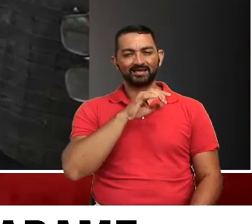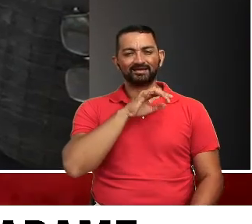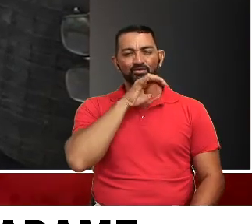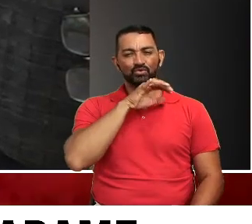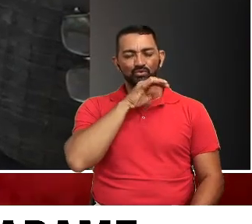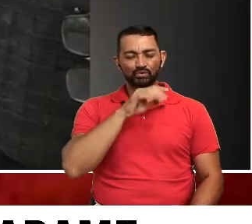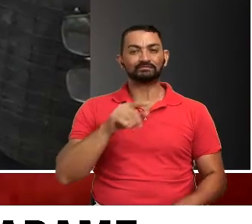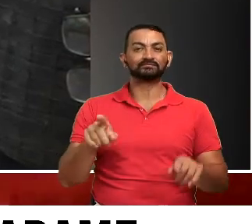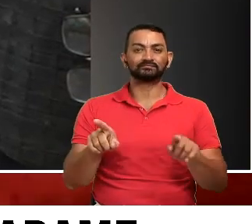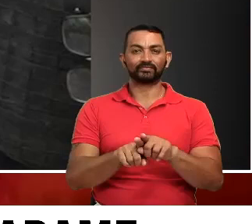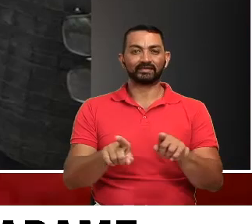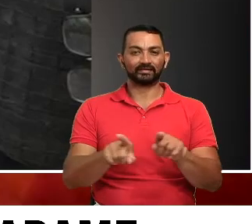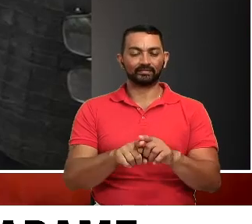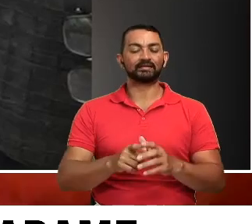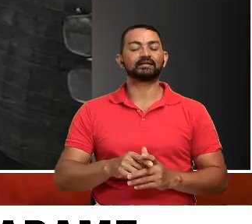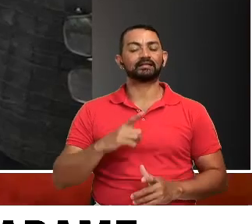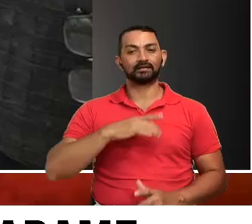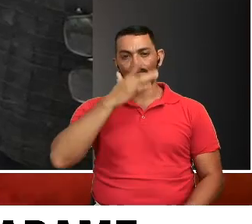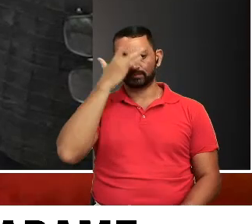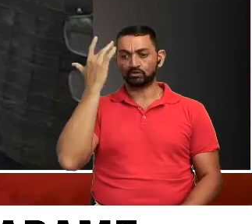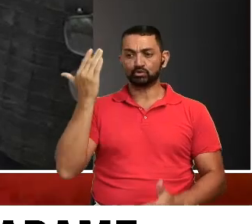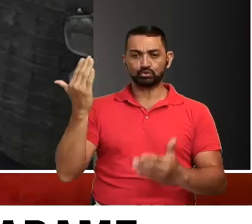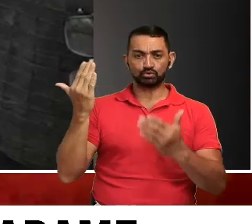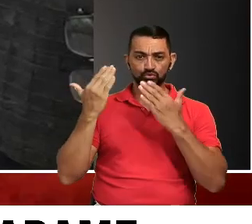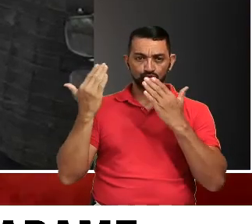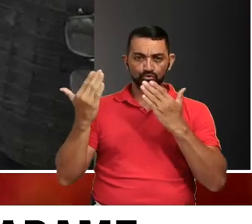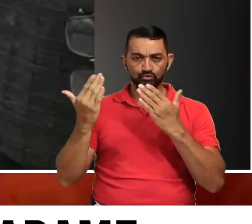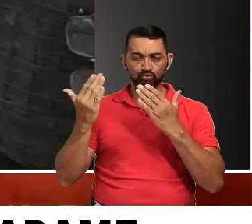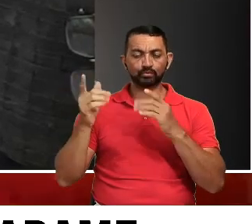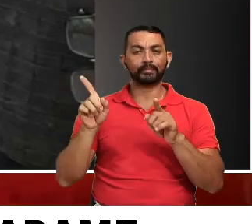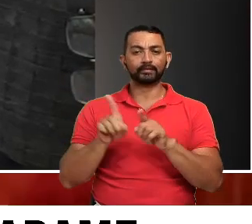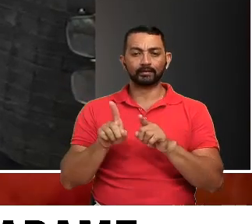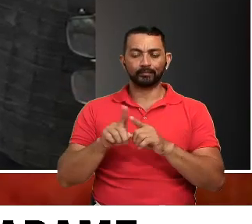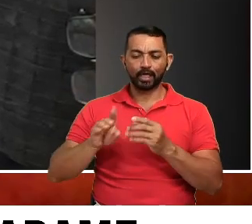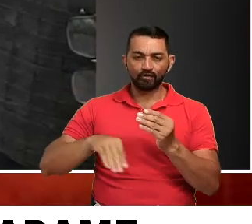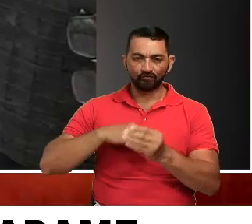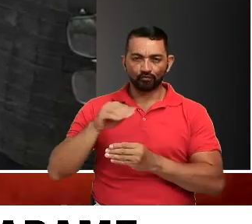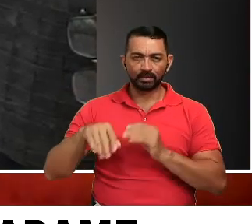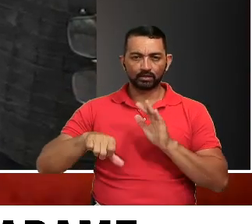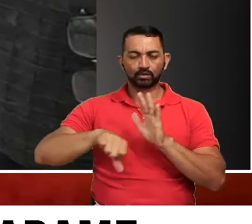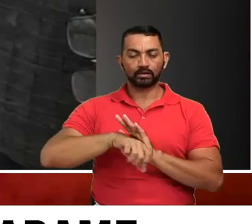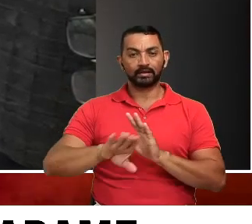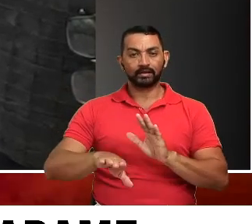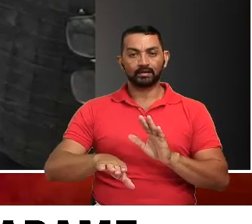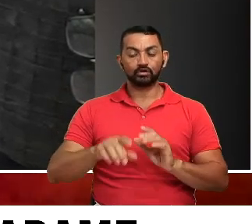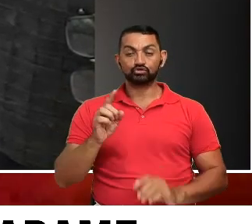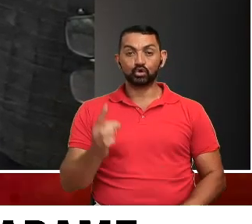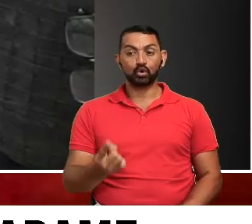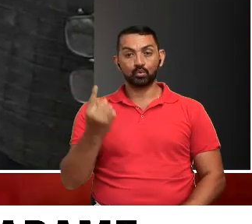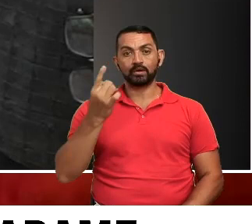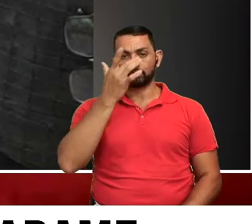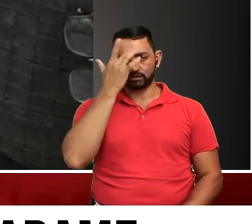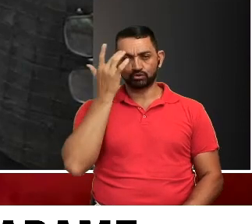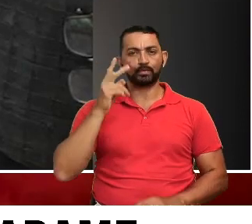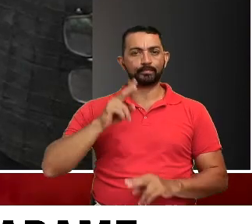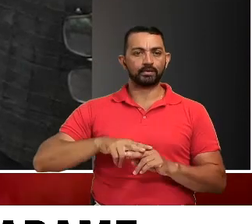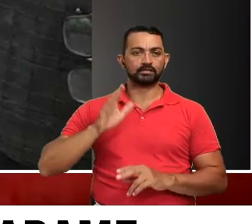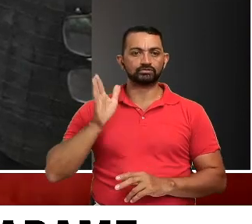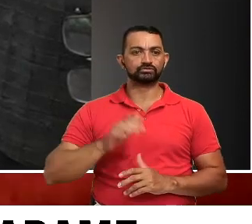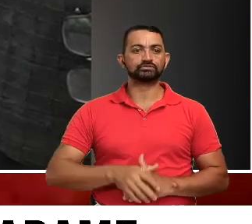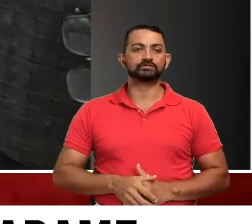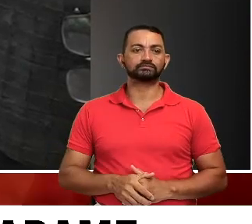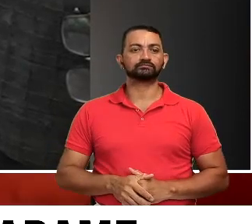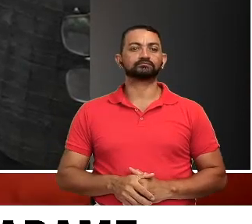E, além disso, outras pessoas também são suspeitas de envolvimento no crime. Até o momento, apenas ele